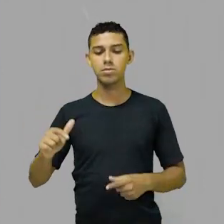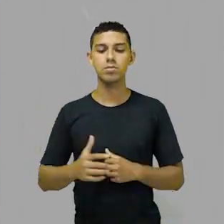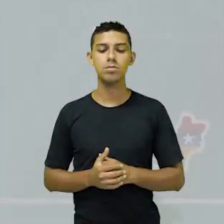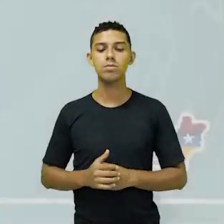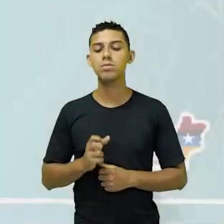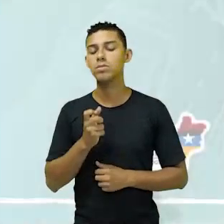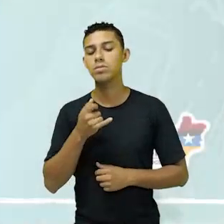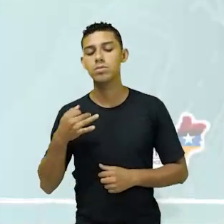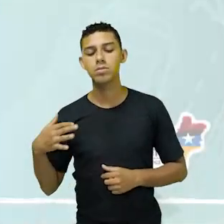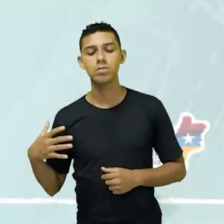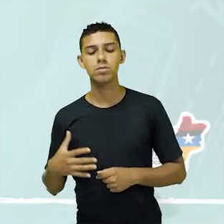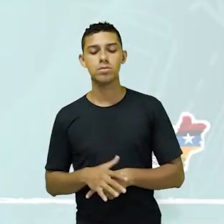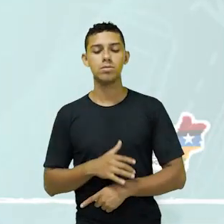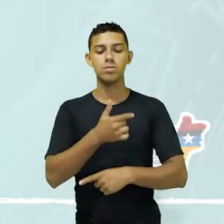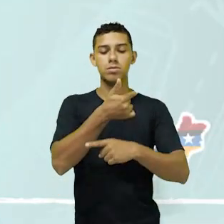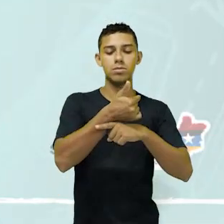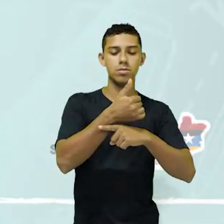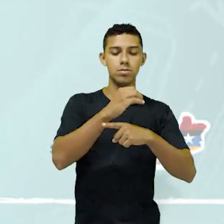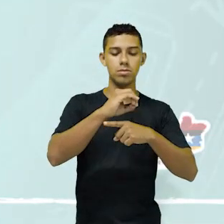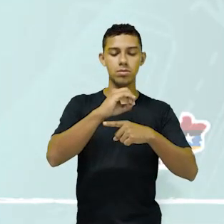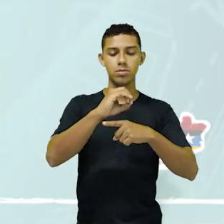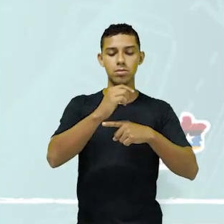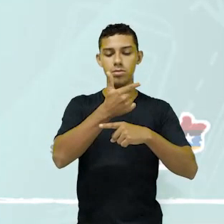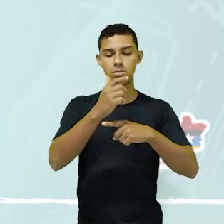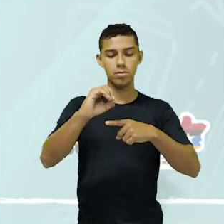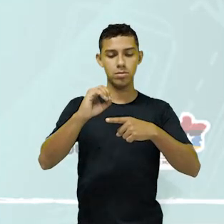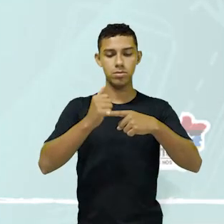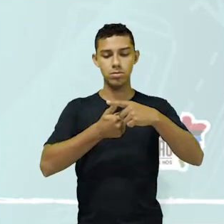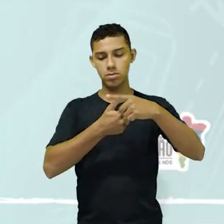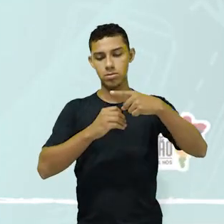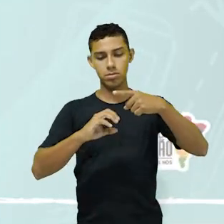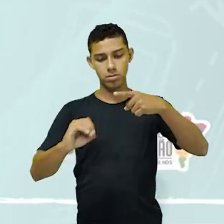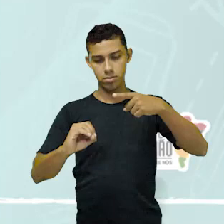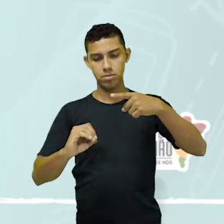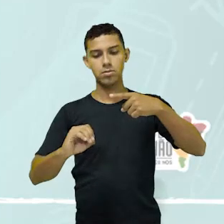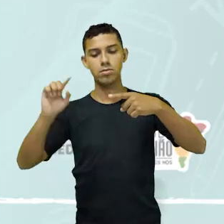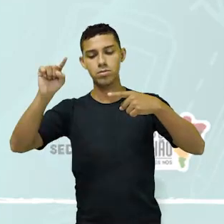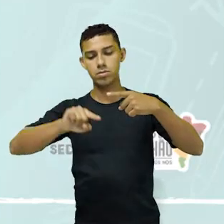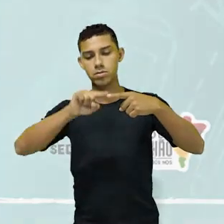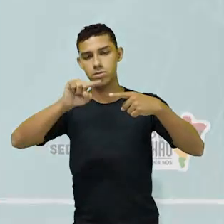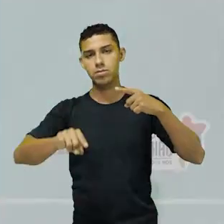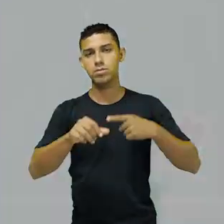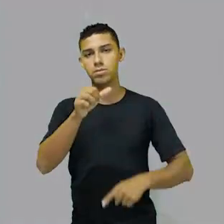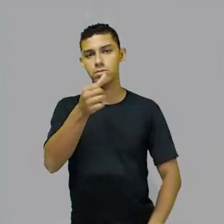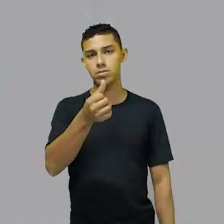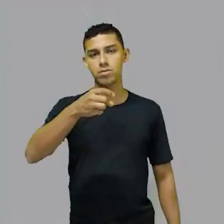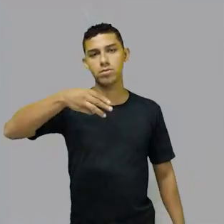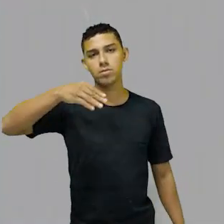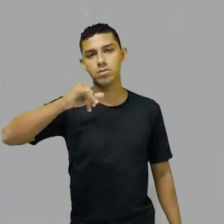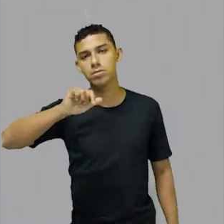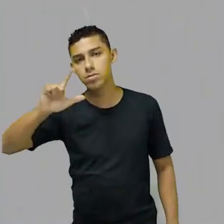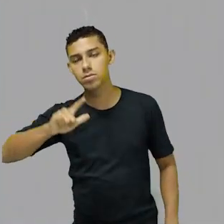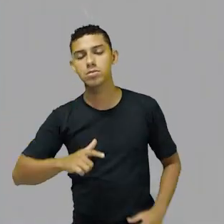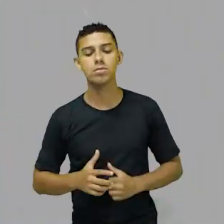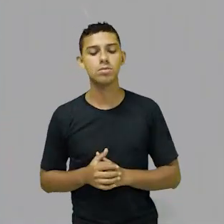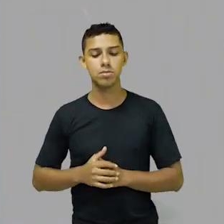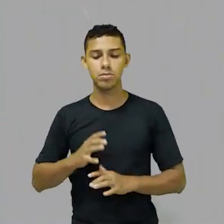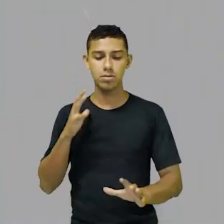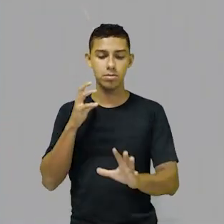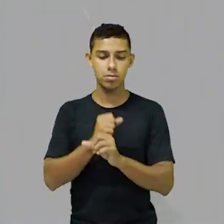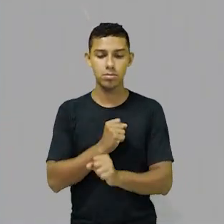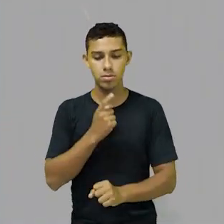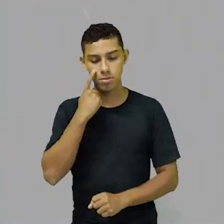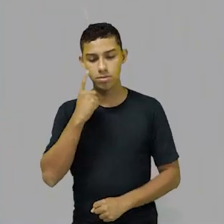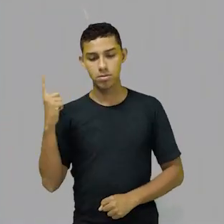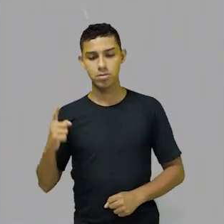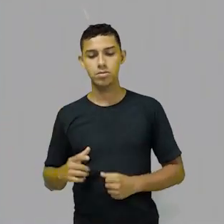Quanto é 20% de 6.000? É 20% é a mesma coisa que 20 dividido para 100 vezes 6.000. 20